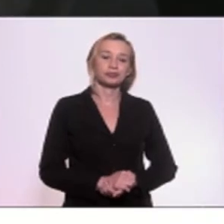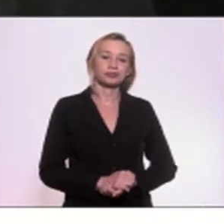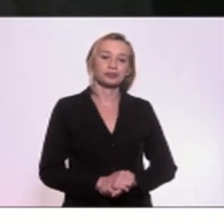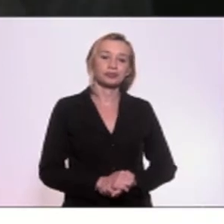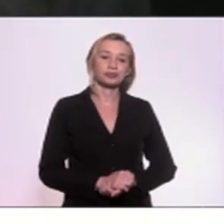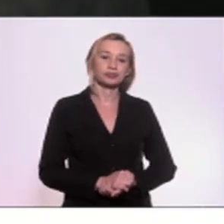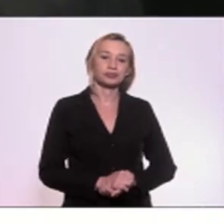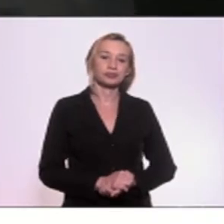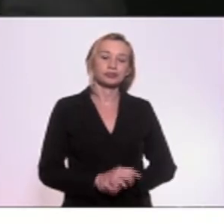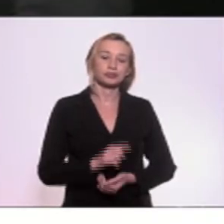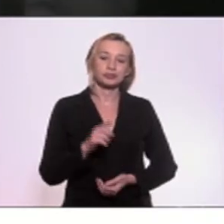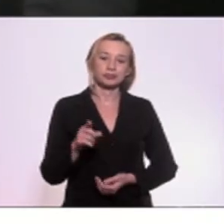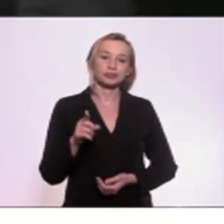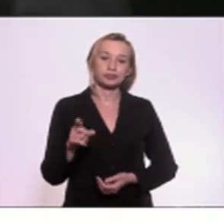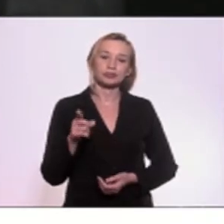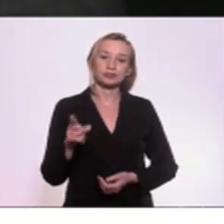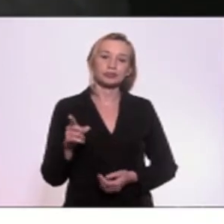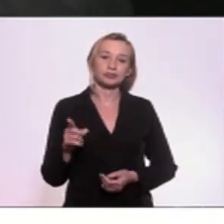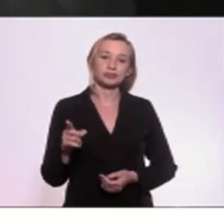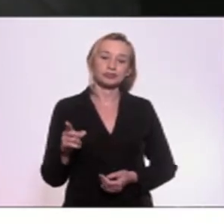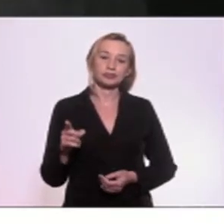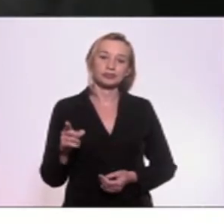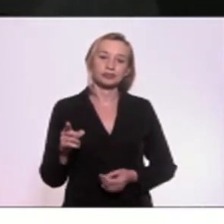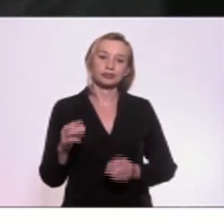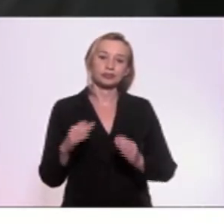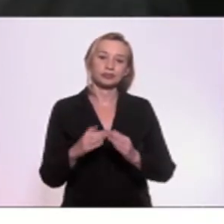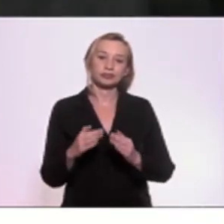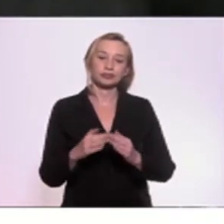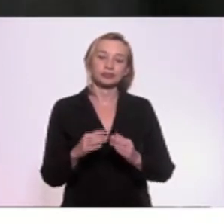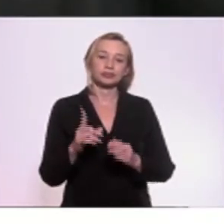licenciado, deputado Alexandre Knoploch.